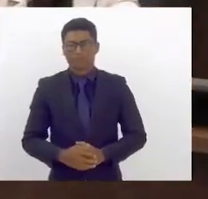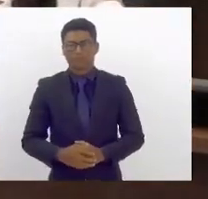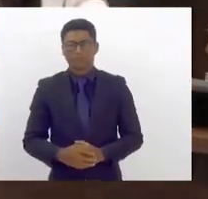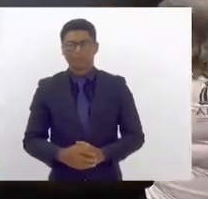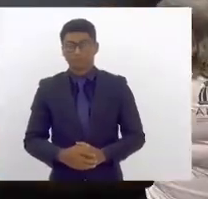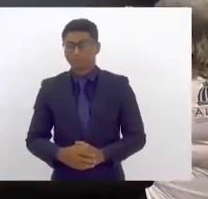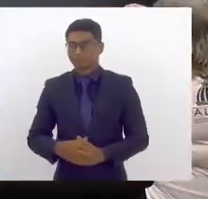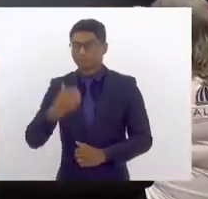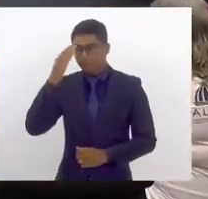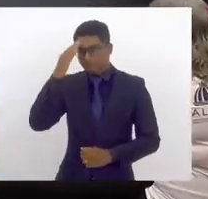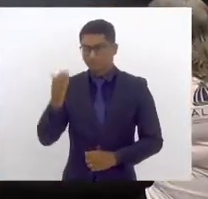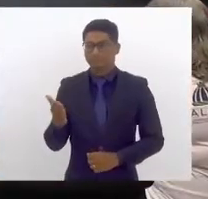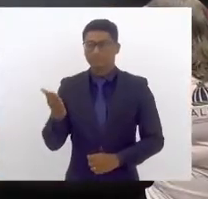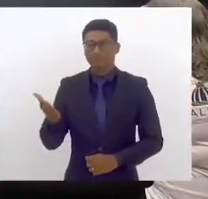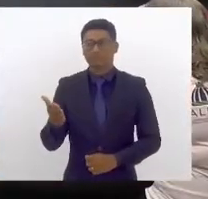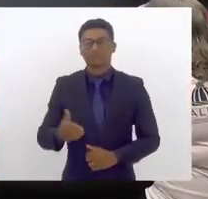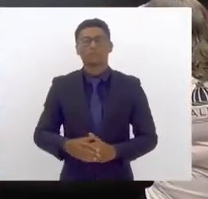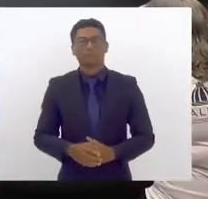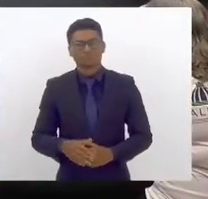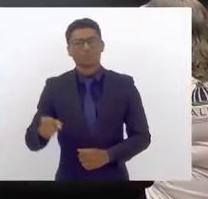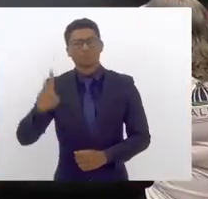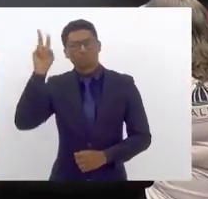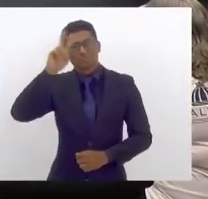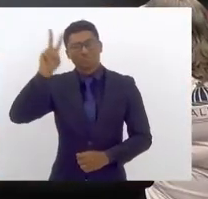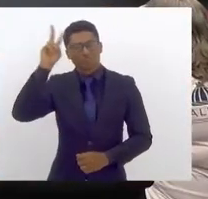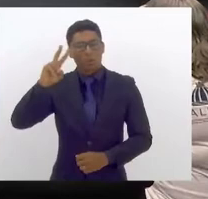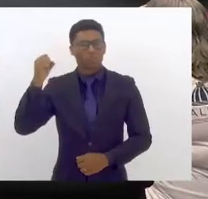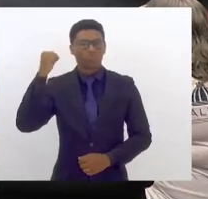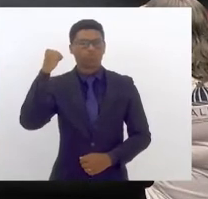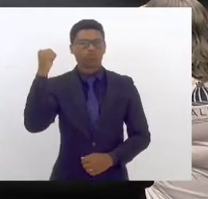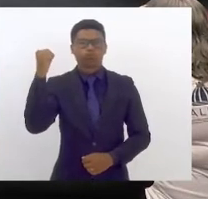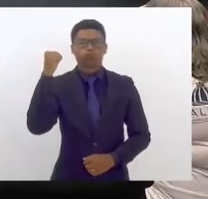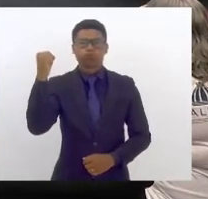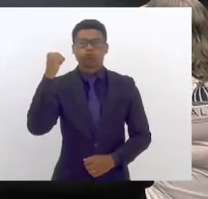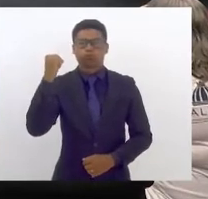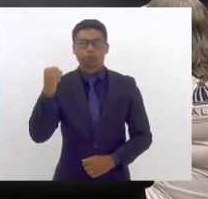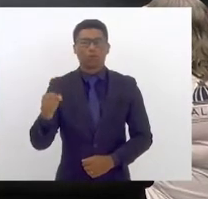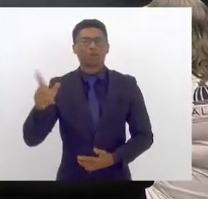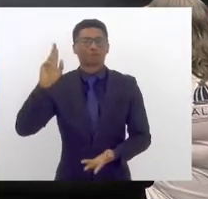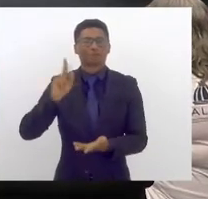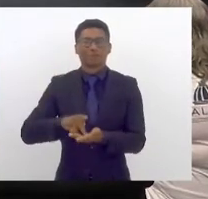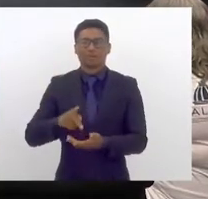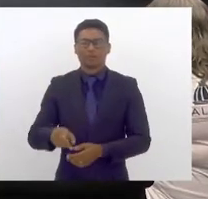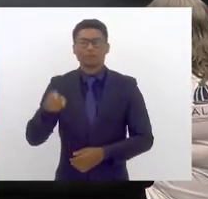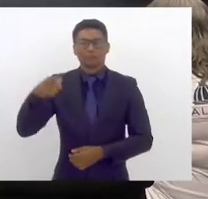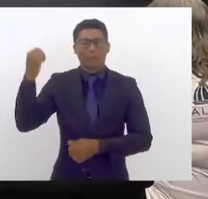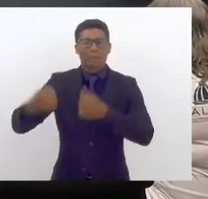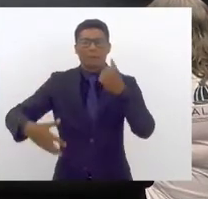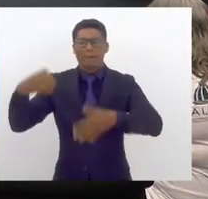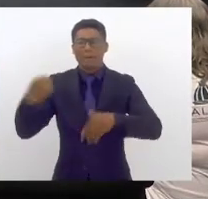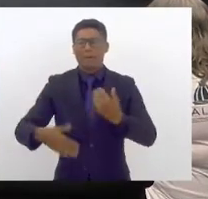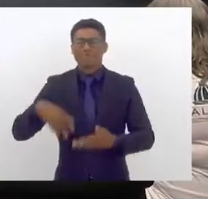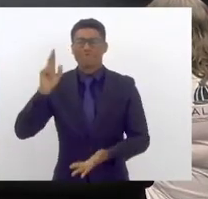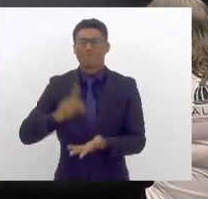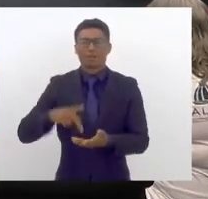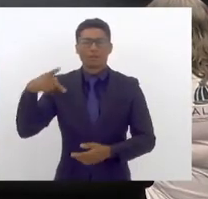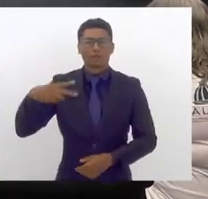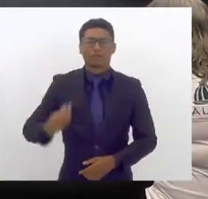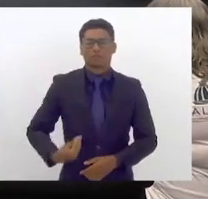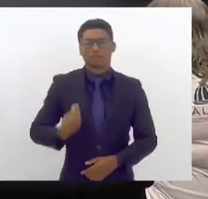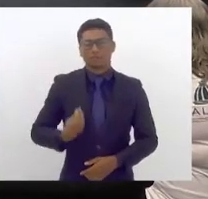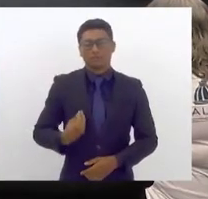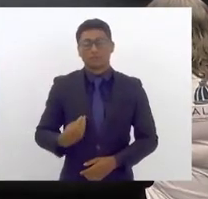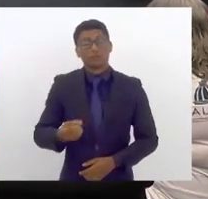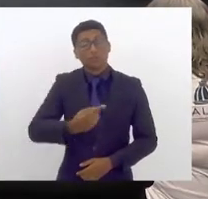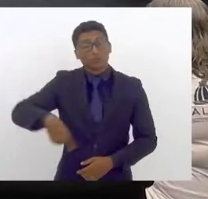Obrigado Andreia depoimentos fortes mas de pura realidade que que a gente